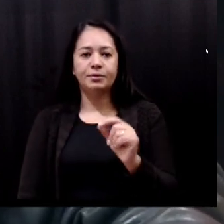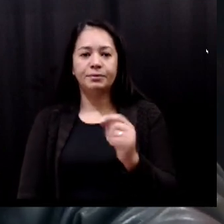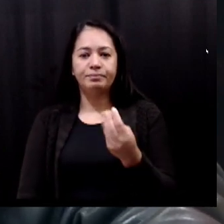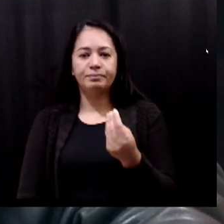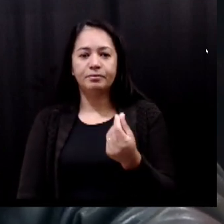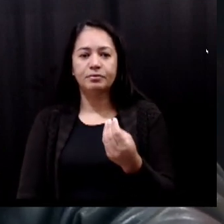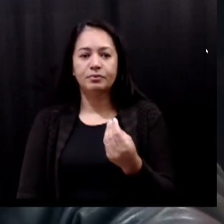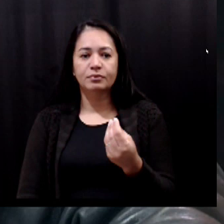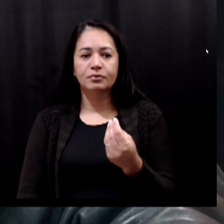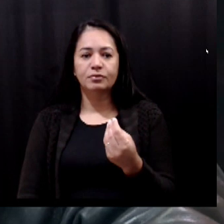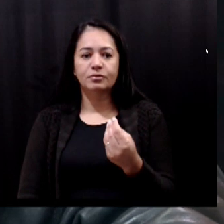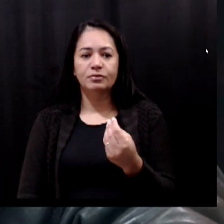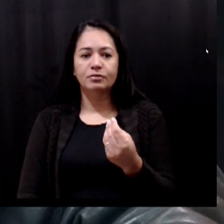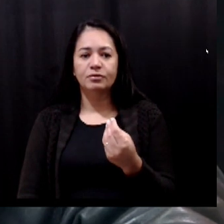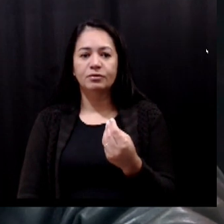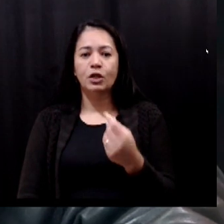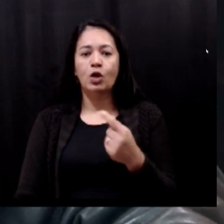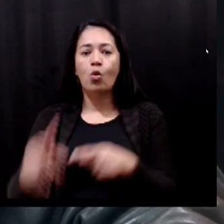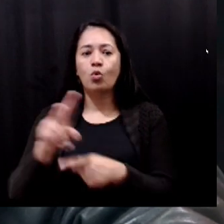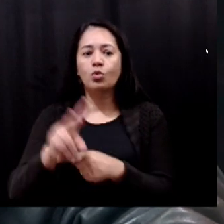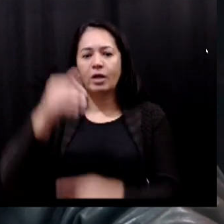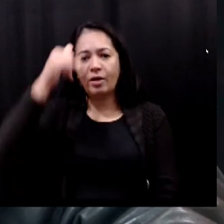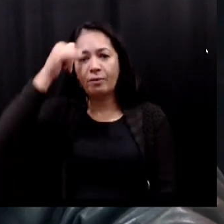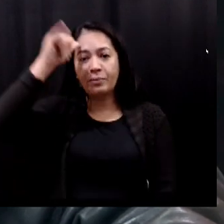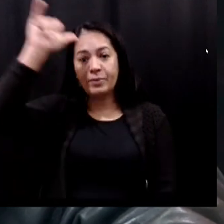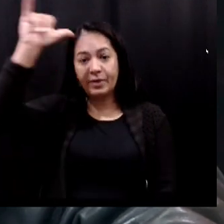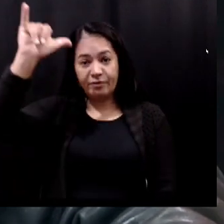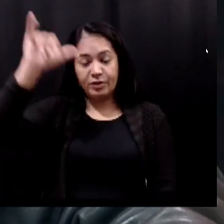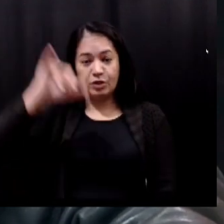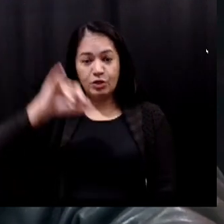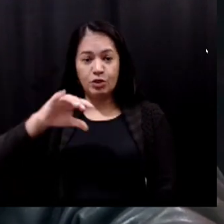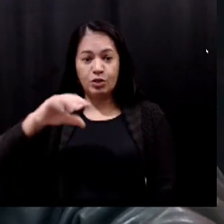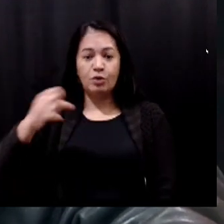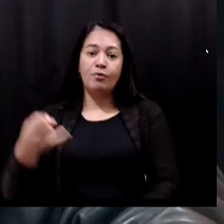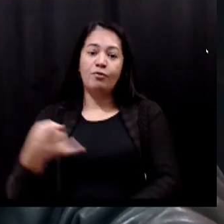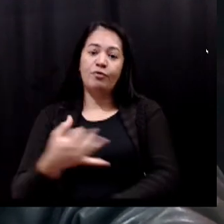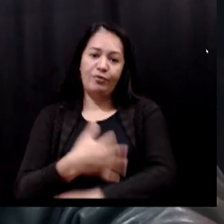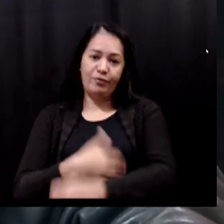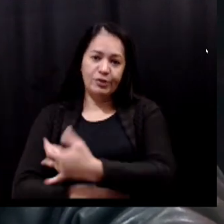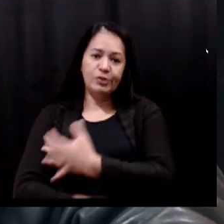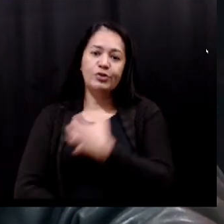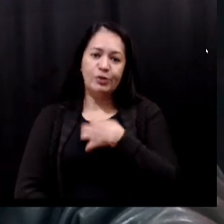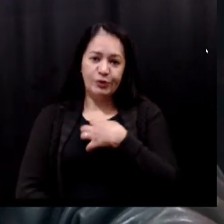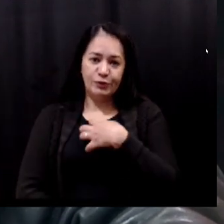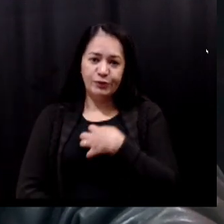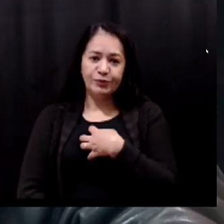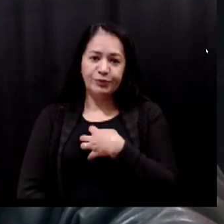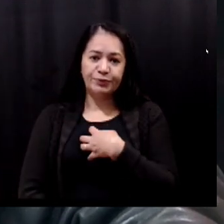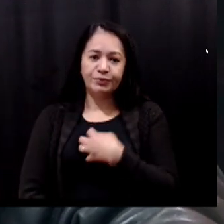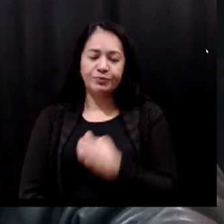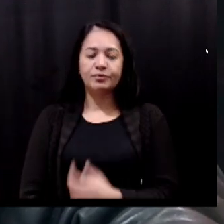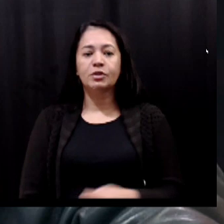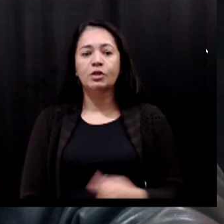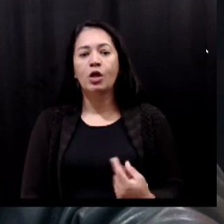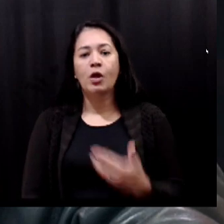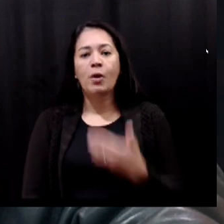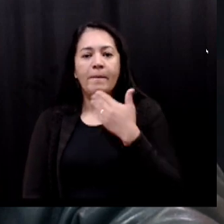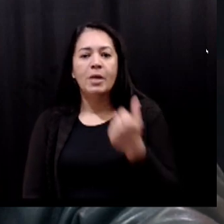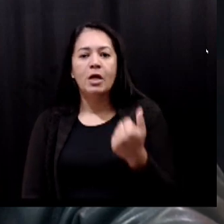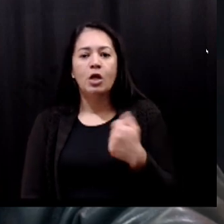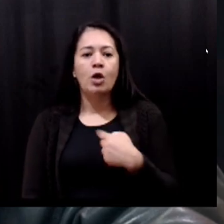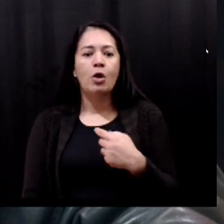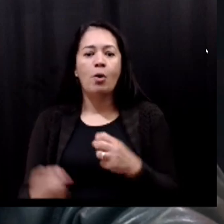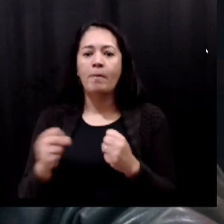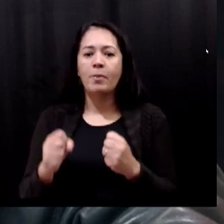cuidados preventivos afetivos conosco, né? Então, o que de melhor eu posso dar para mim